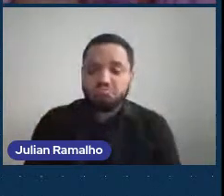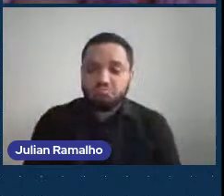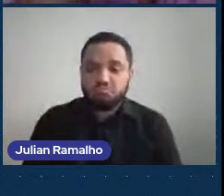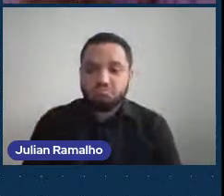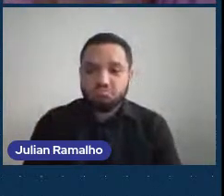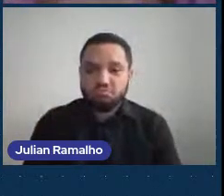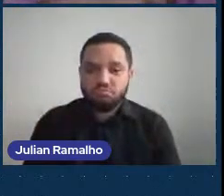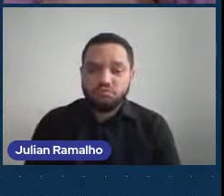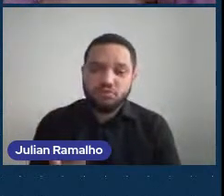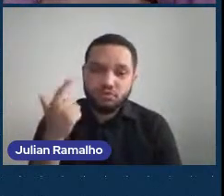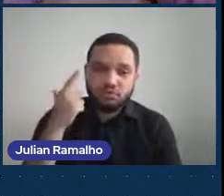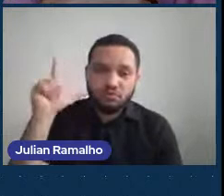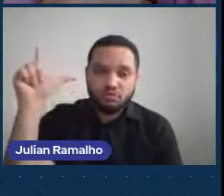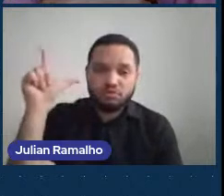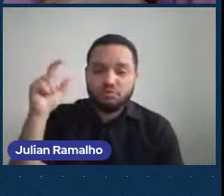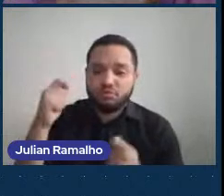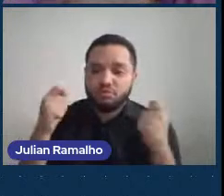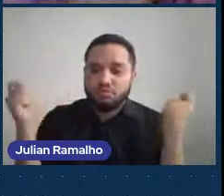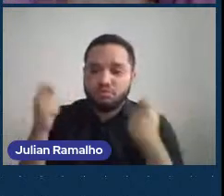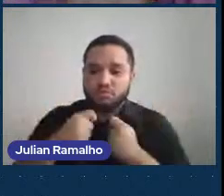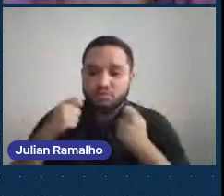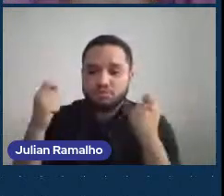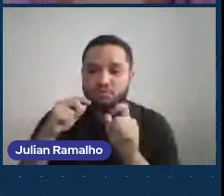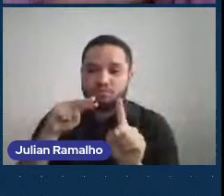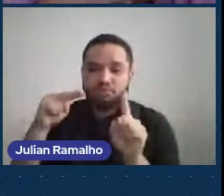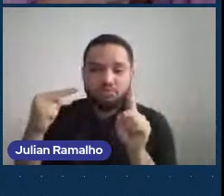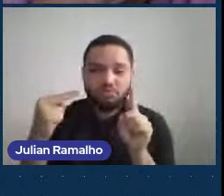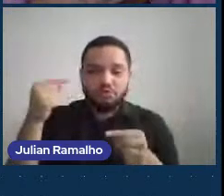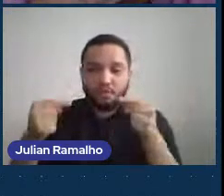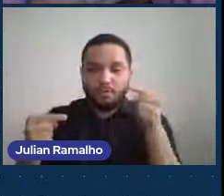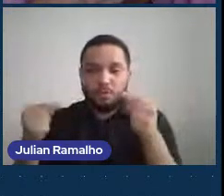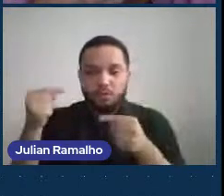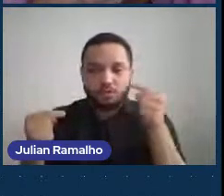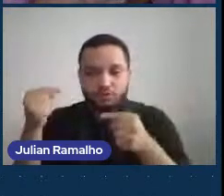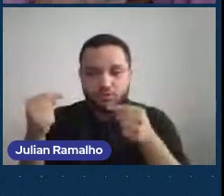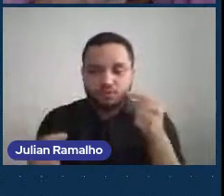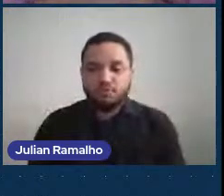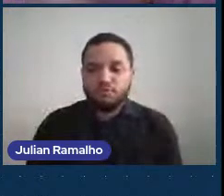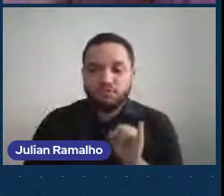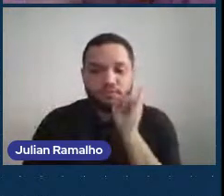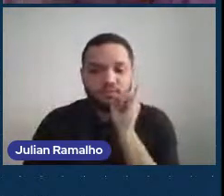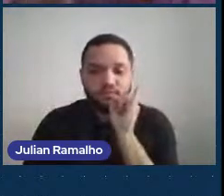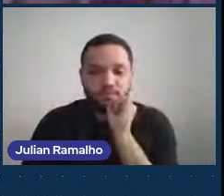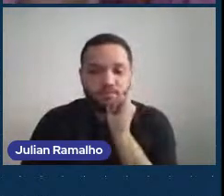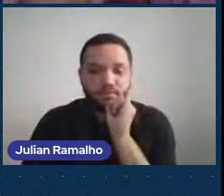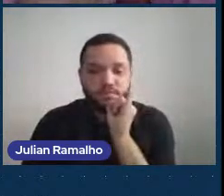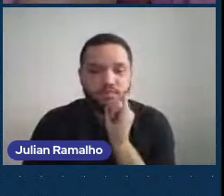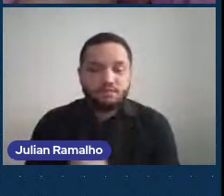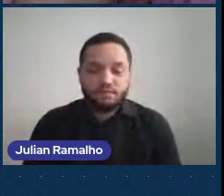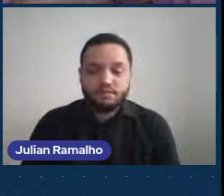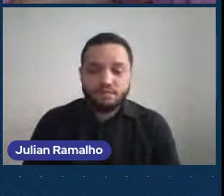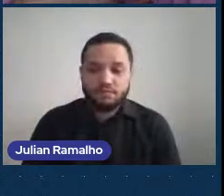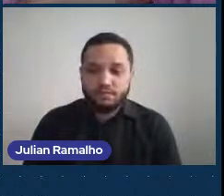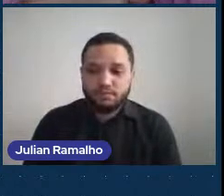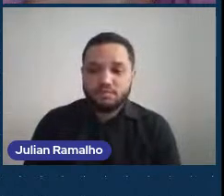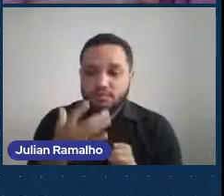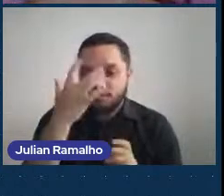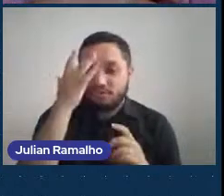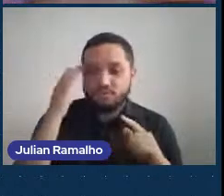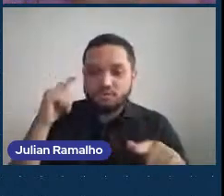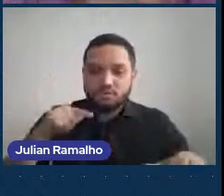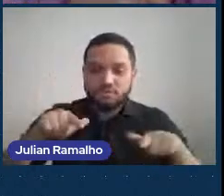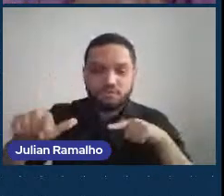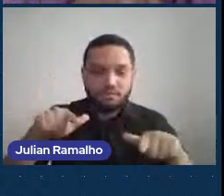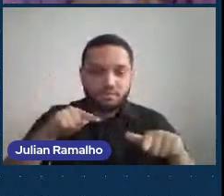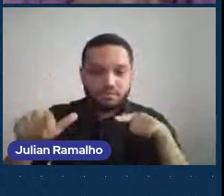outra possibilidade seria do ponto de vista político, né? Digamos, um exemplo, quem está trabalhando com questões